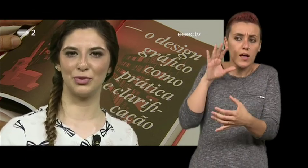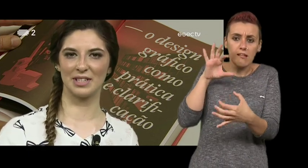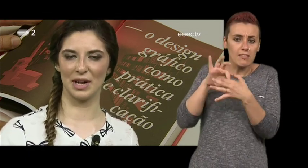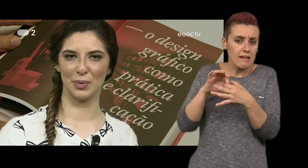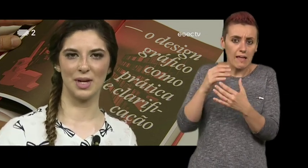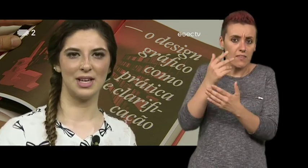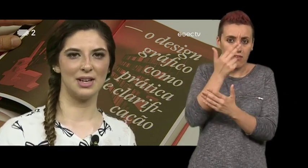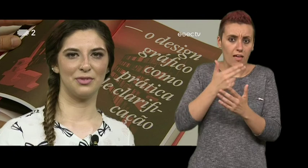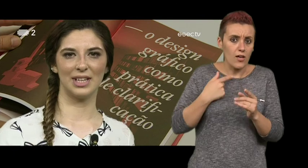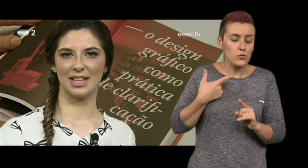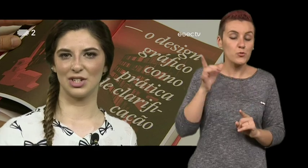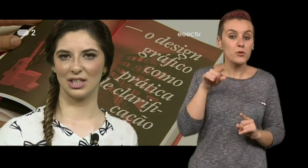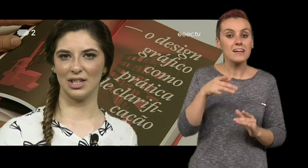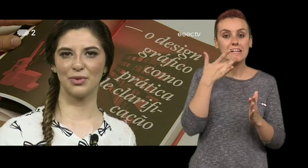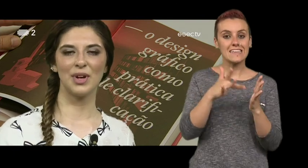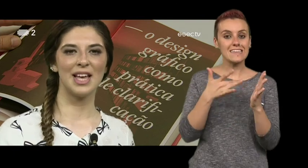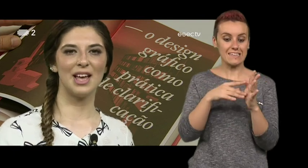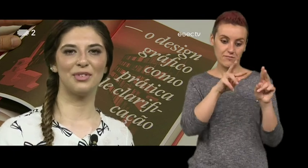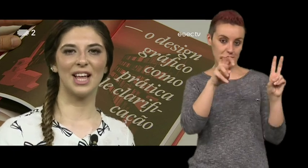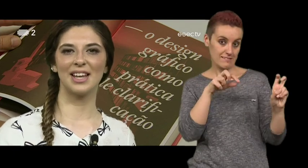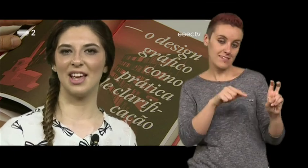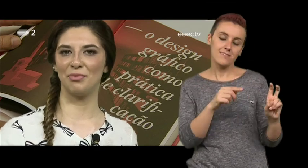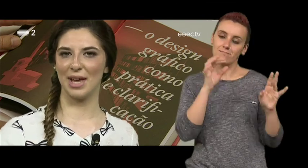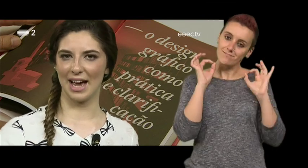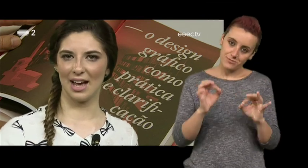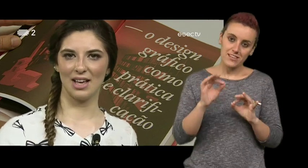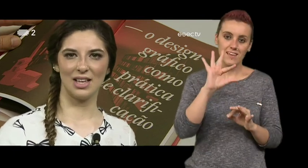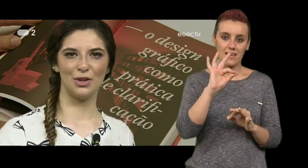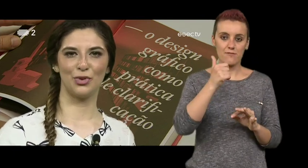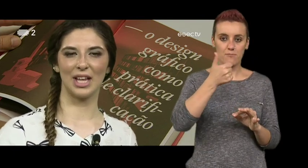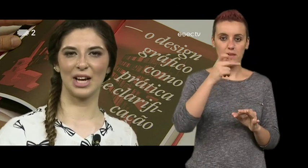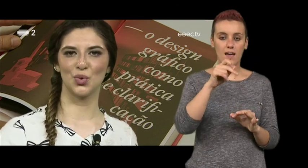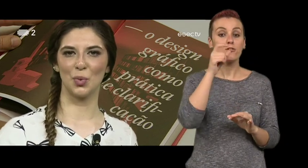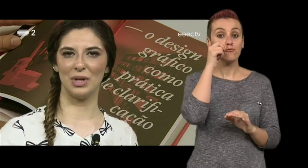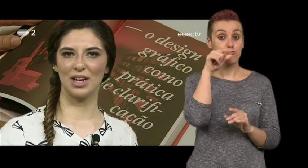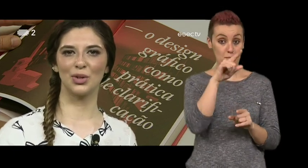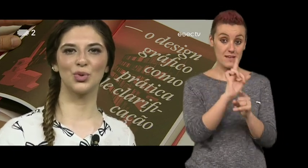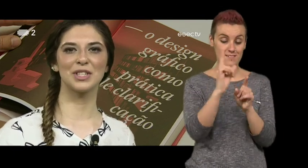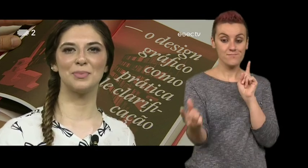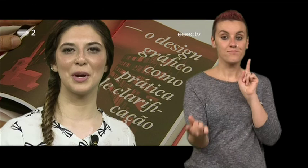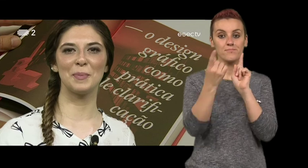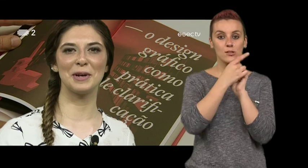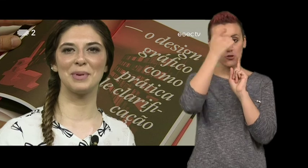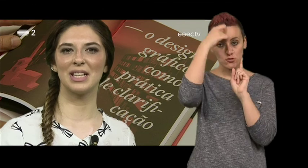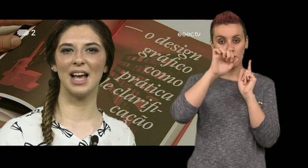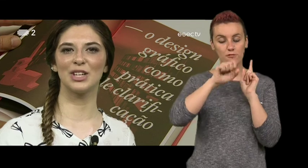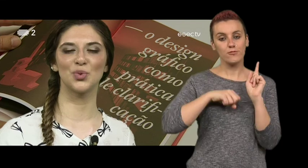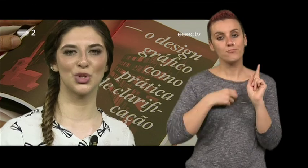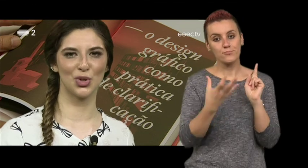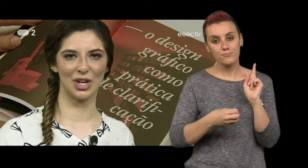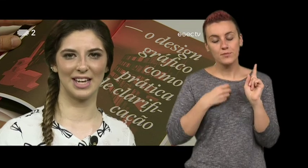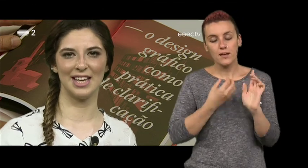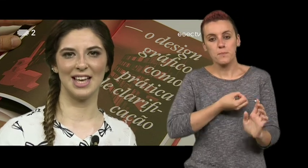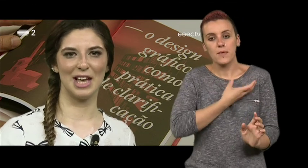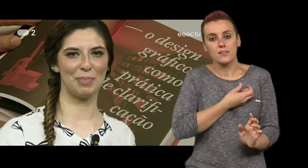à profissão. Falar deste livro é falar da FBA, e foi lá que João Bicker nos recebeu para partilhar a